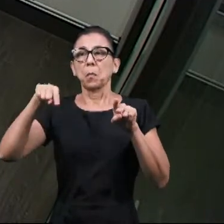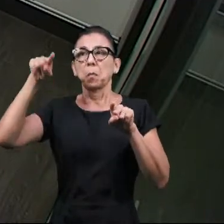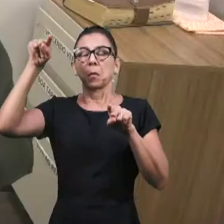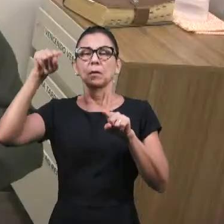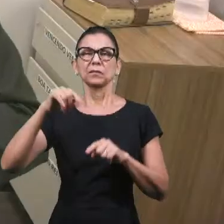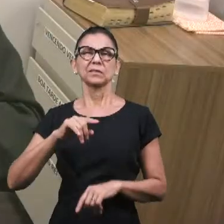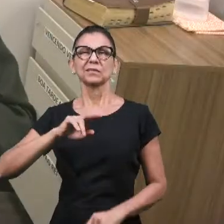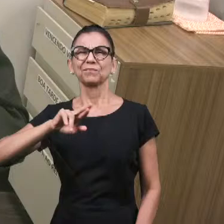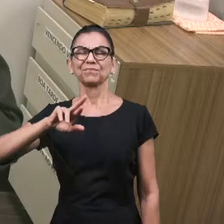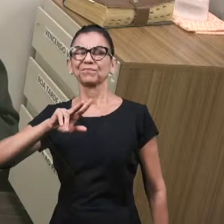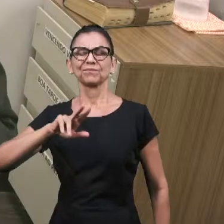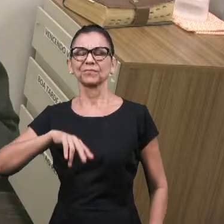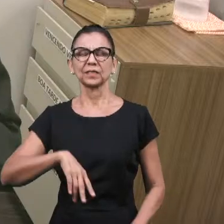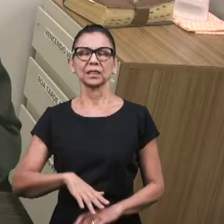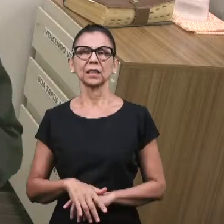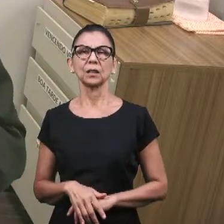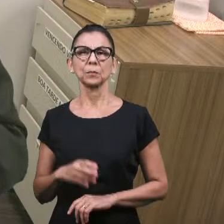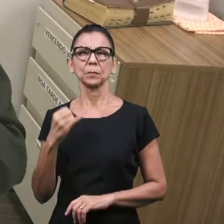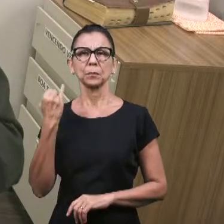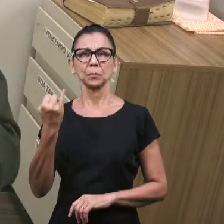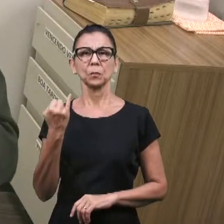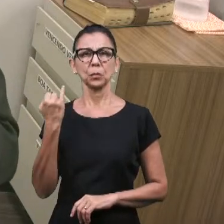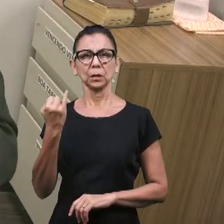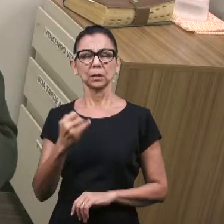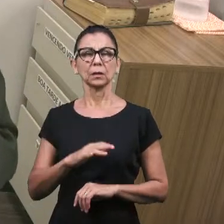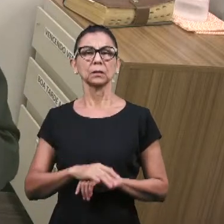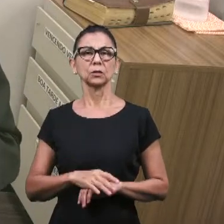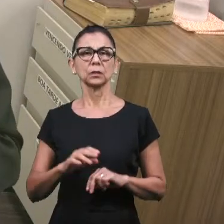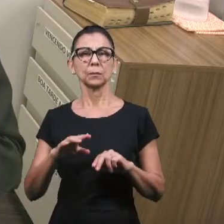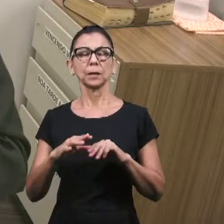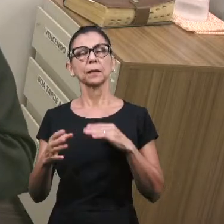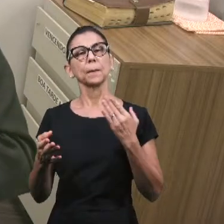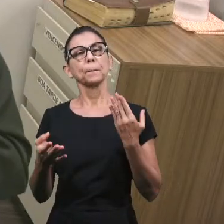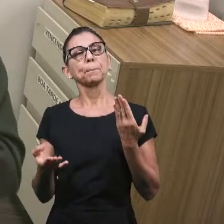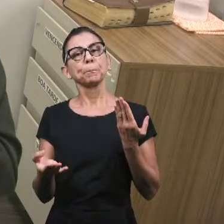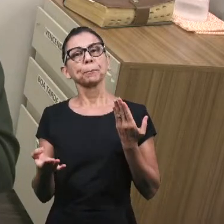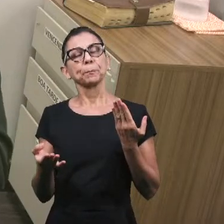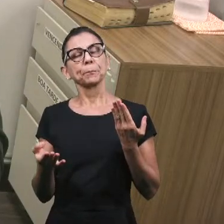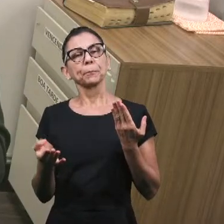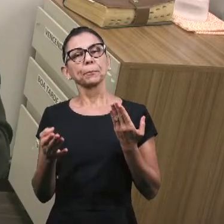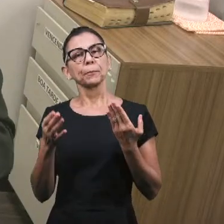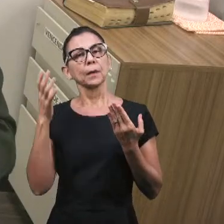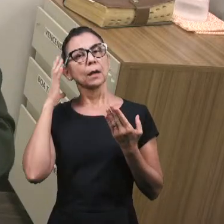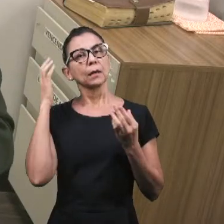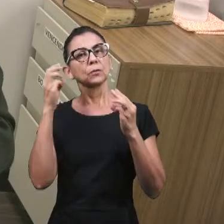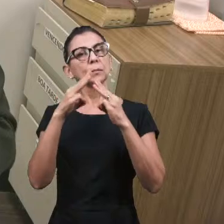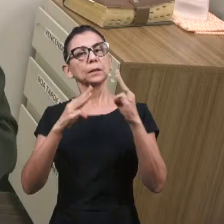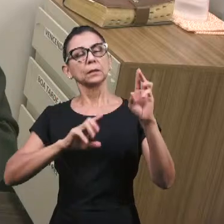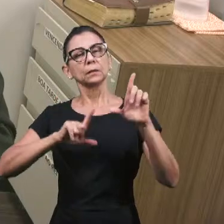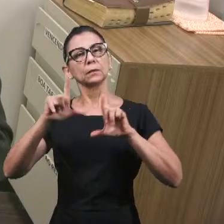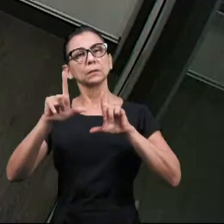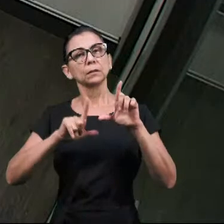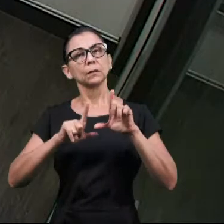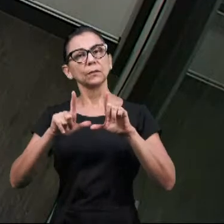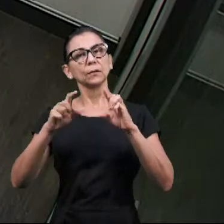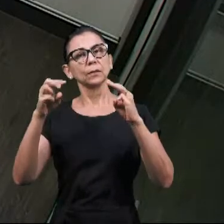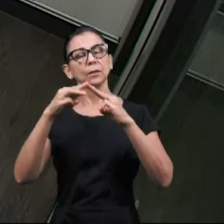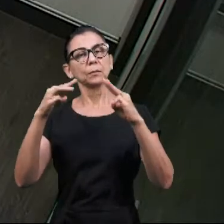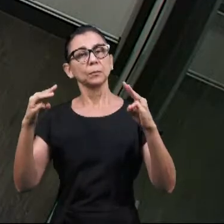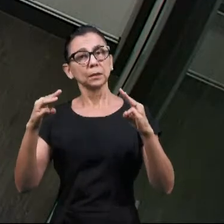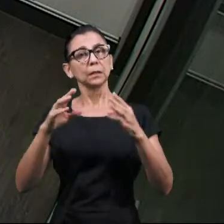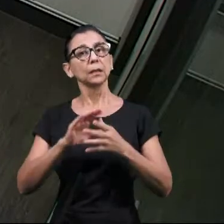através da Rádio Maanaim da TV Web Maanaim através do canal oficial da Igreja Cristã Maranata isso série de